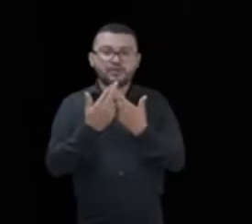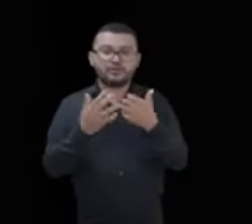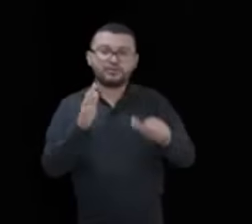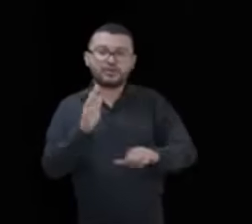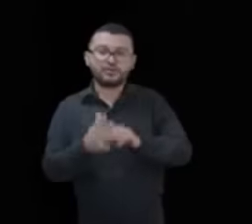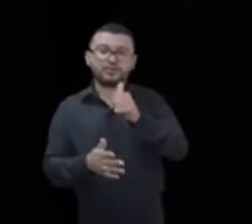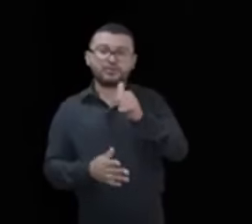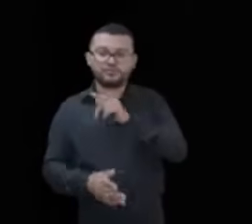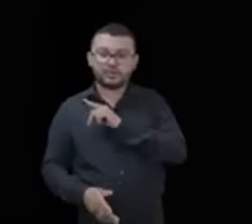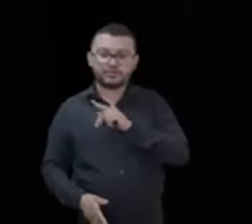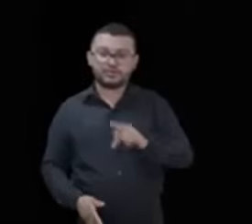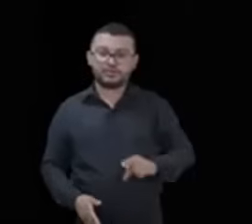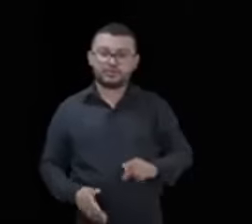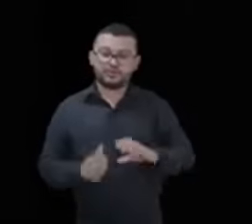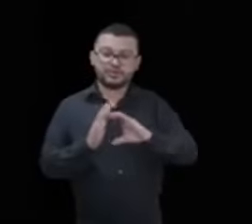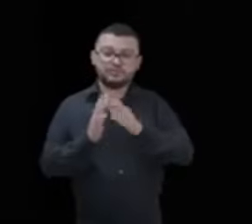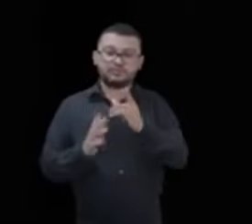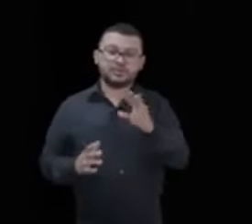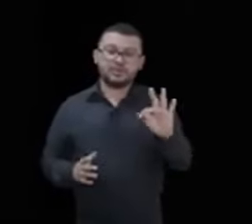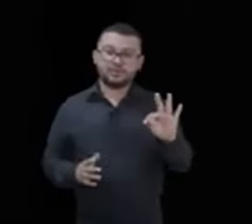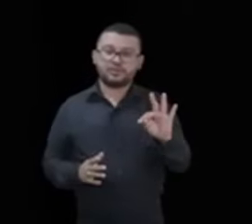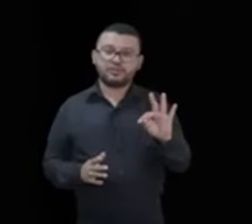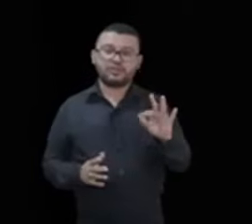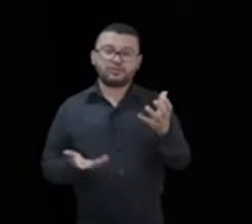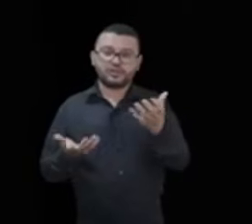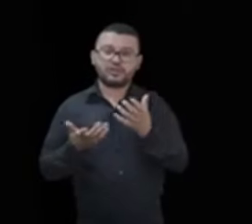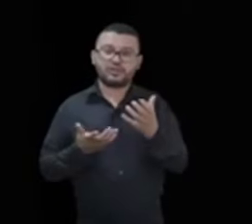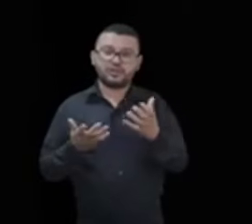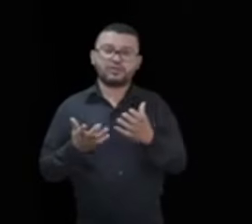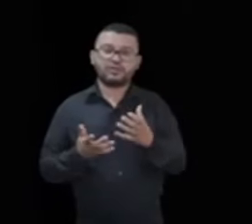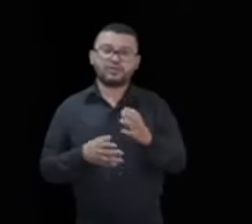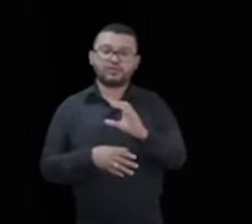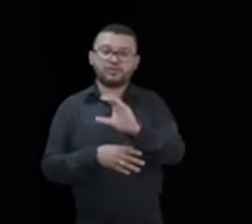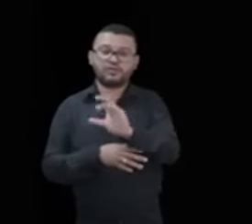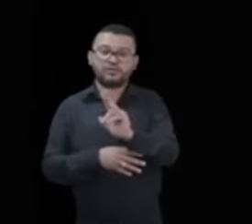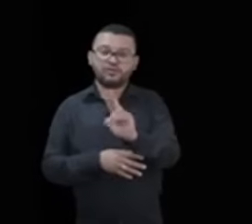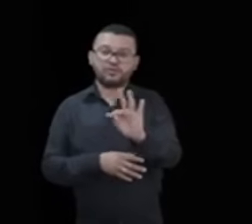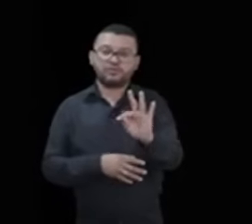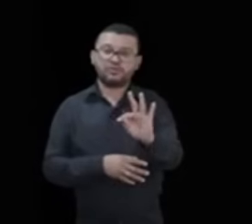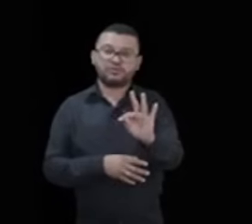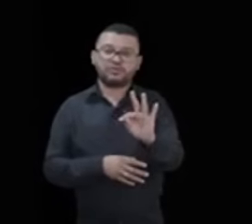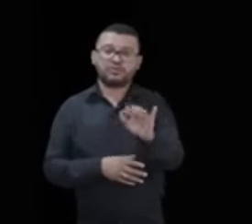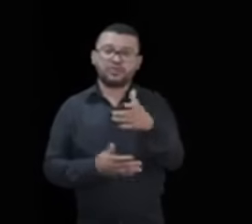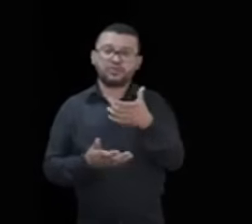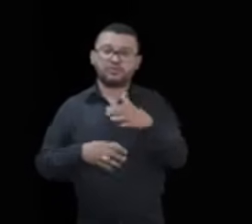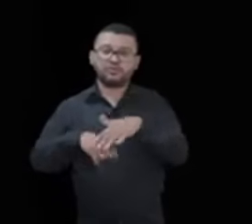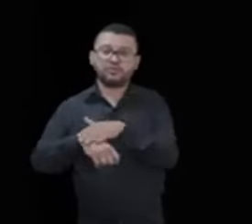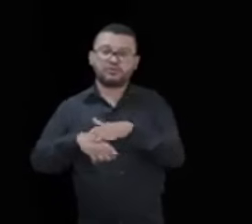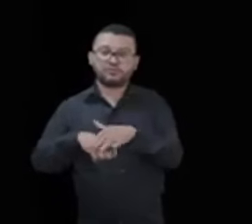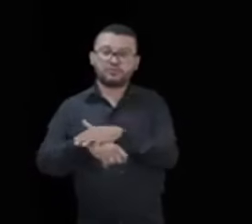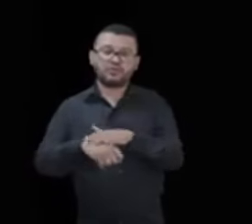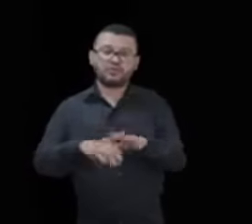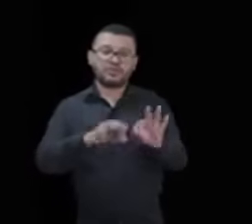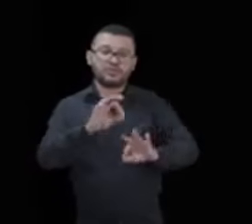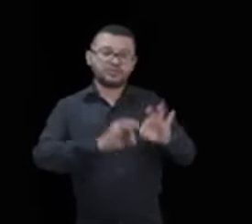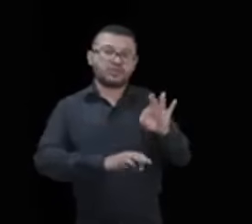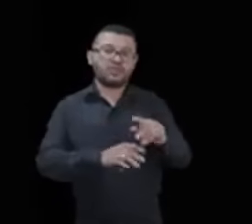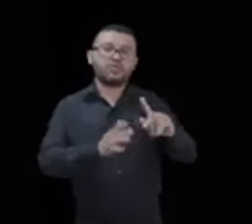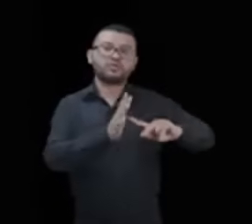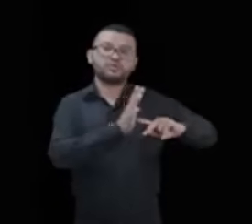com o presidente do PT será com a direção da nossa central, com a CUT, e quero dialogar com as demais